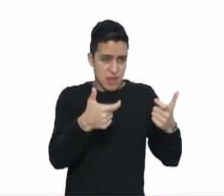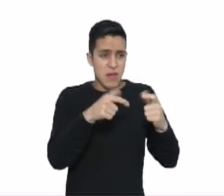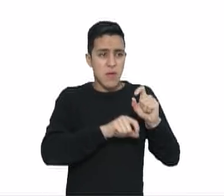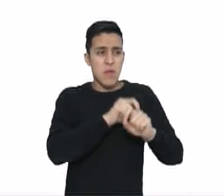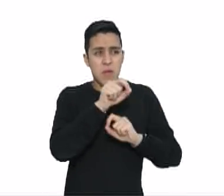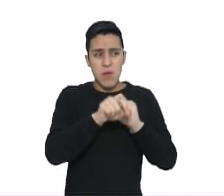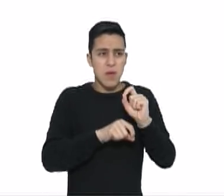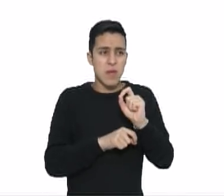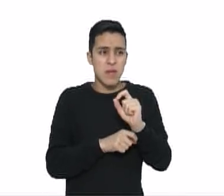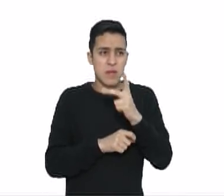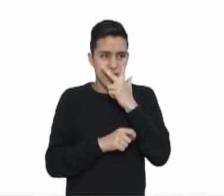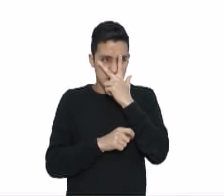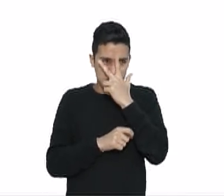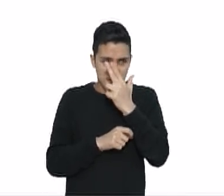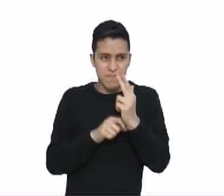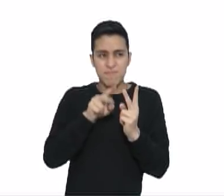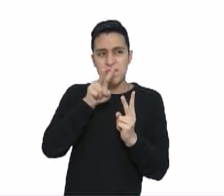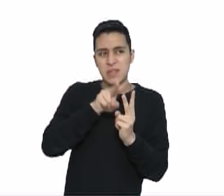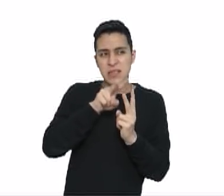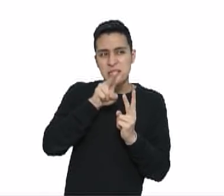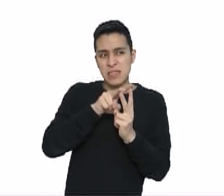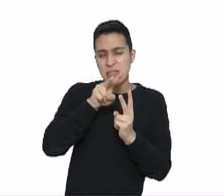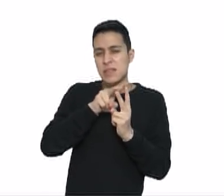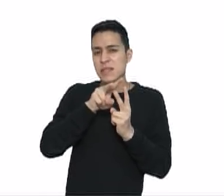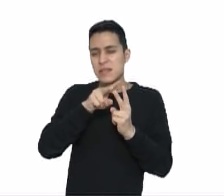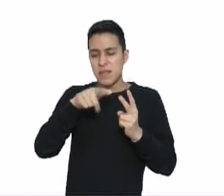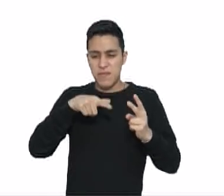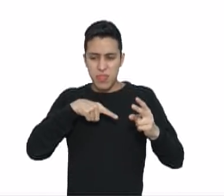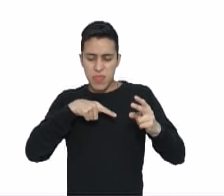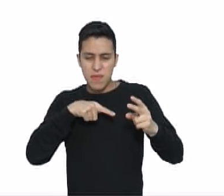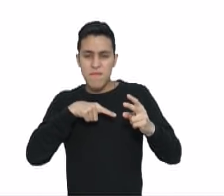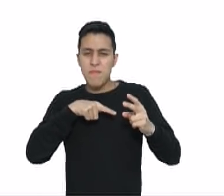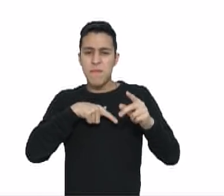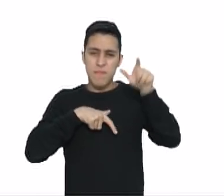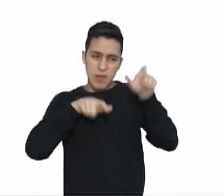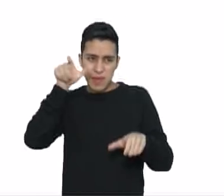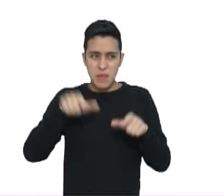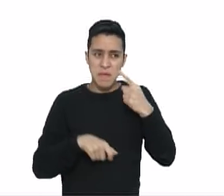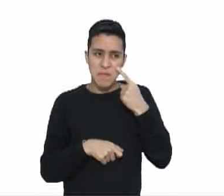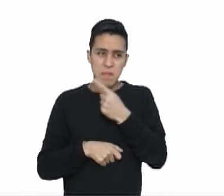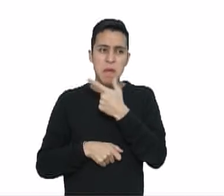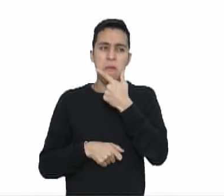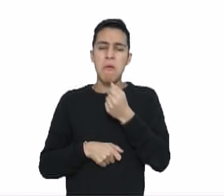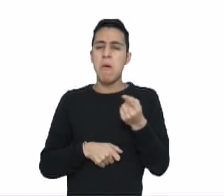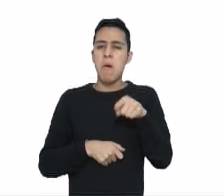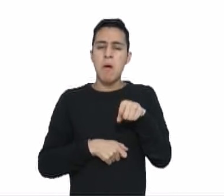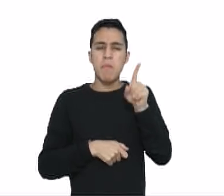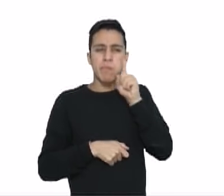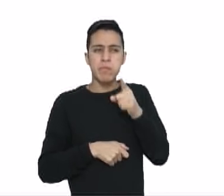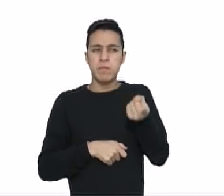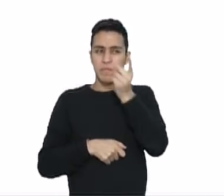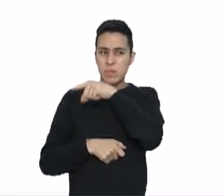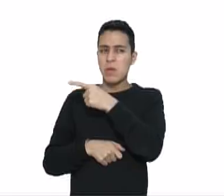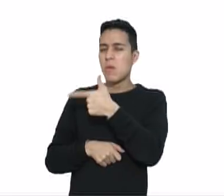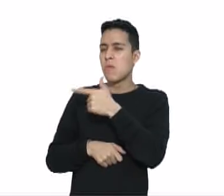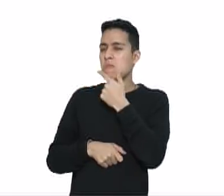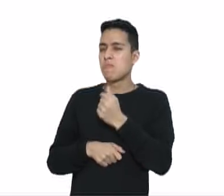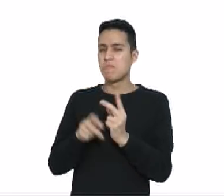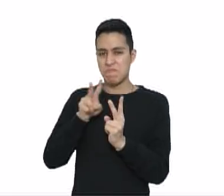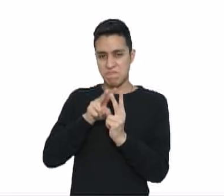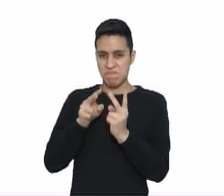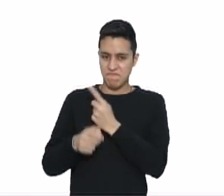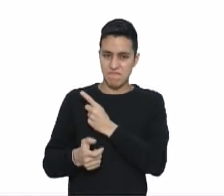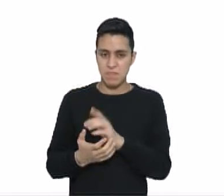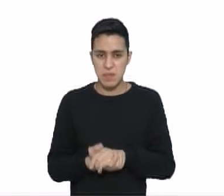inicialmente dois personagens, Bob Fischer, Boris Spassky.